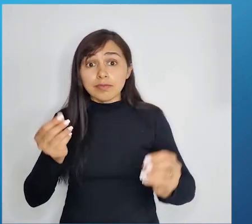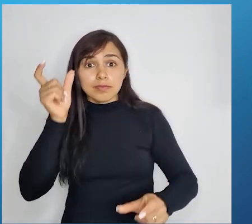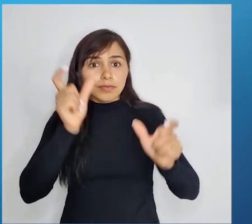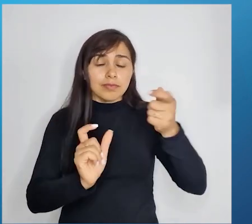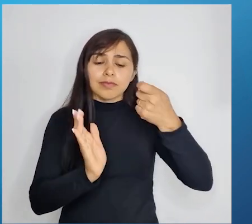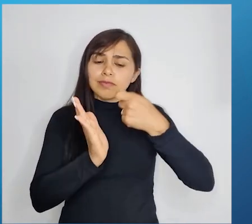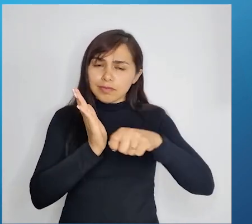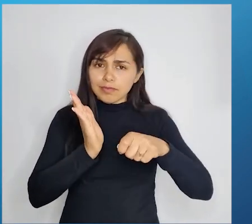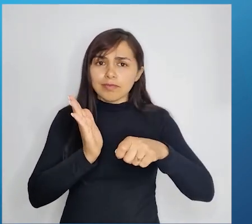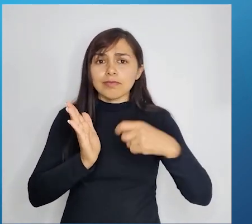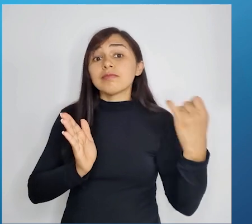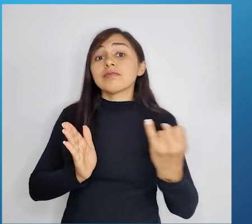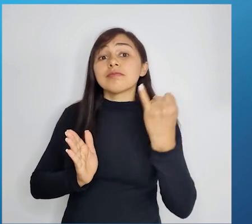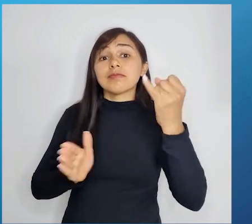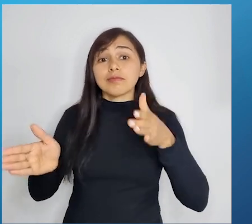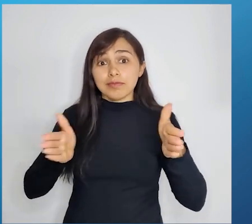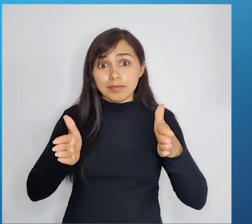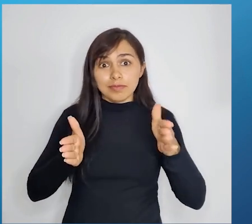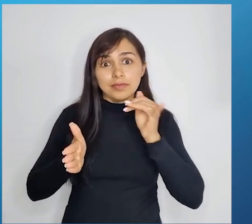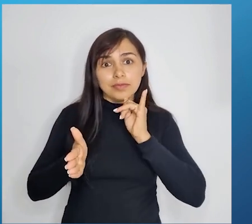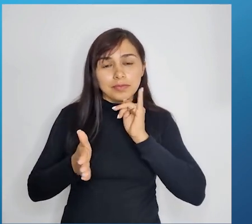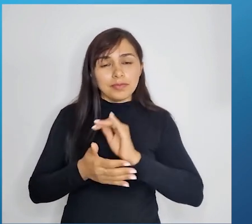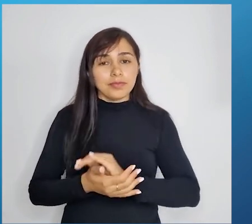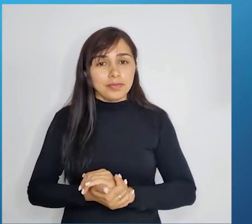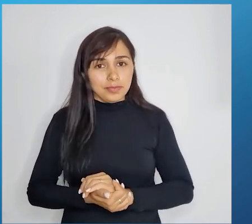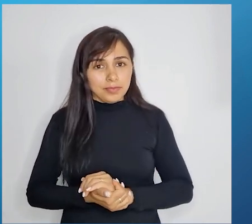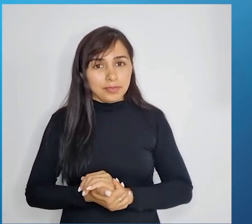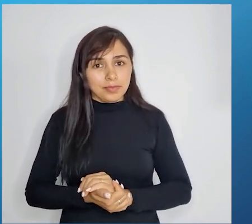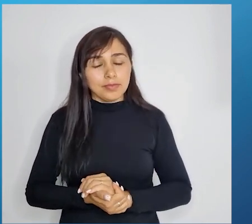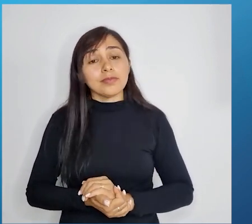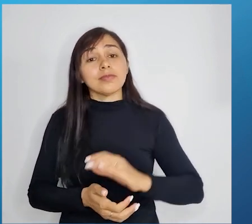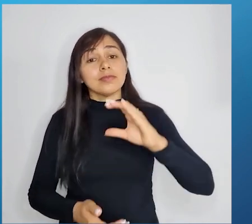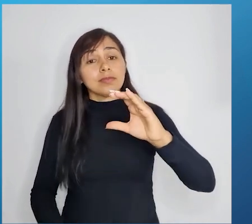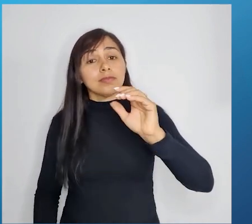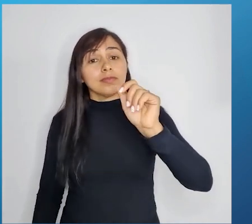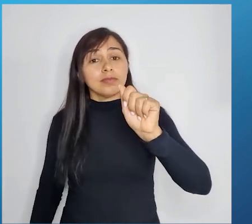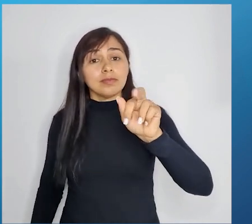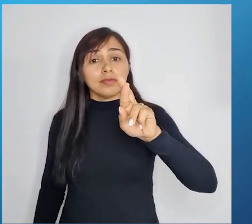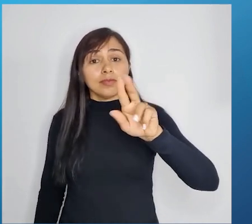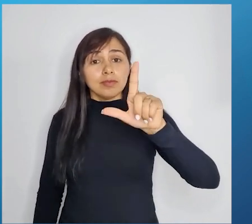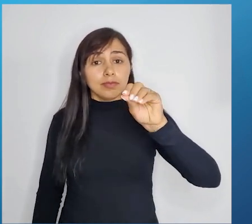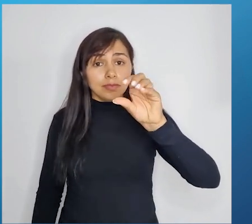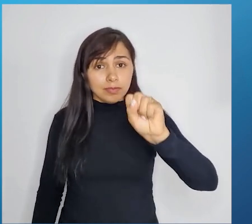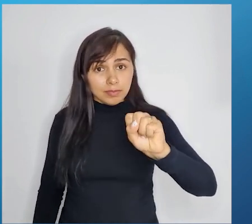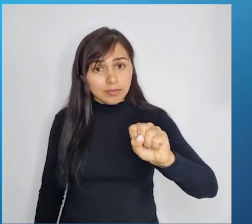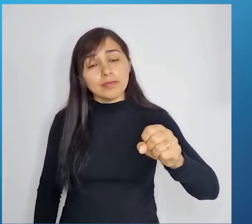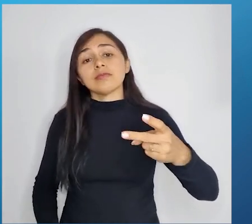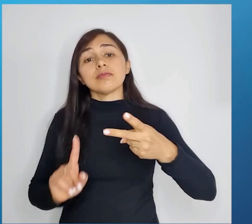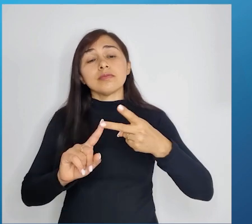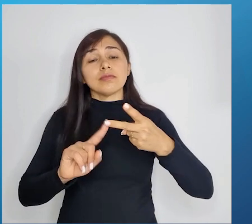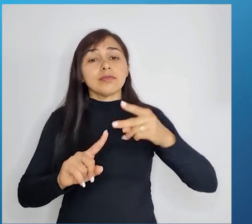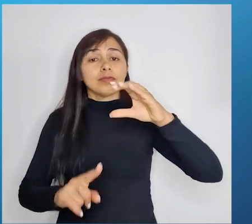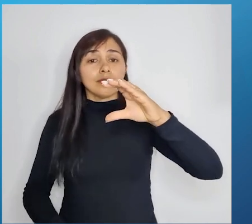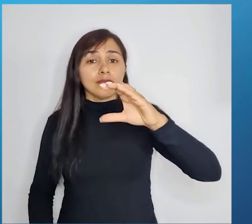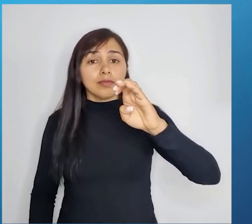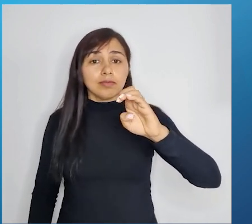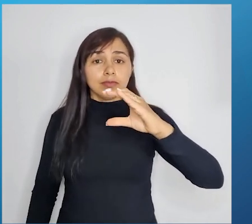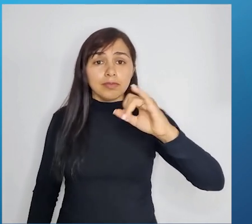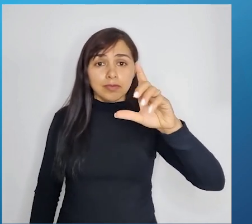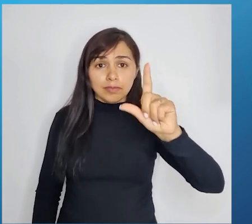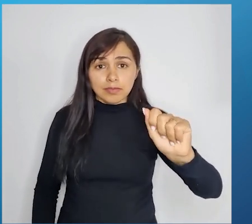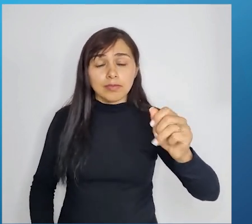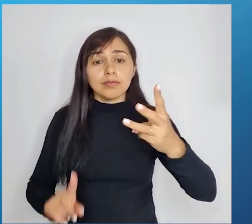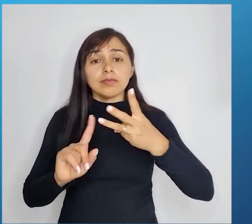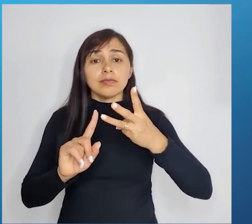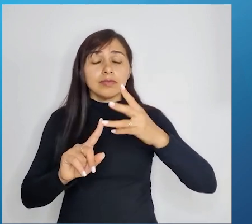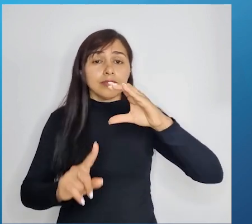poética, muitos escritores se destacaram nesse período, como o Carlos Drummond de Andrade, a Raquel de Queiroz, Cecília